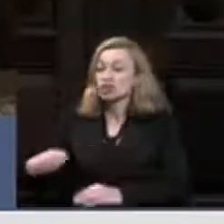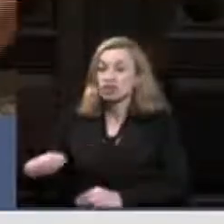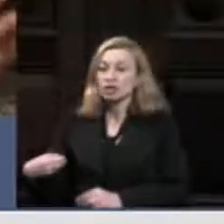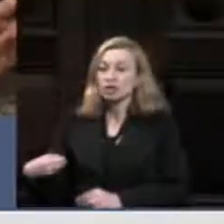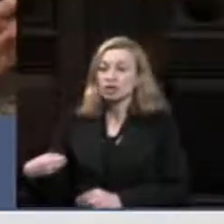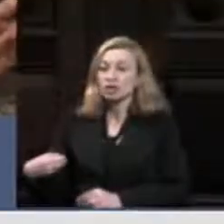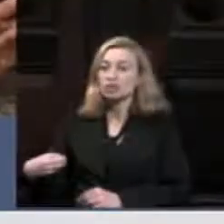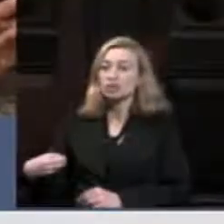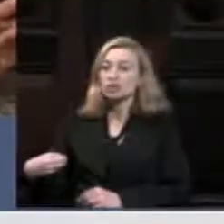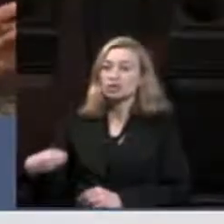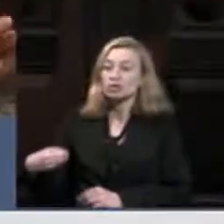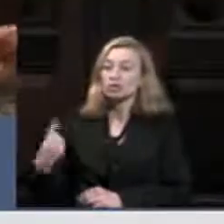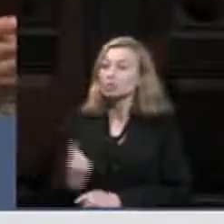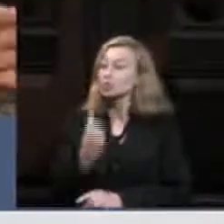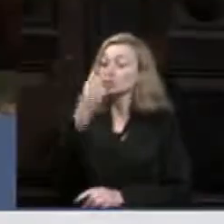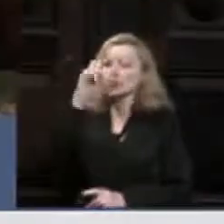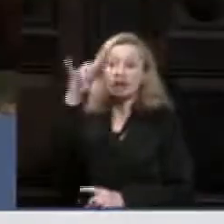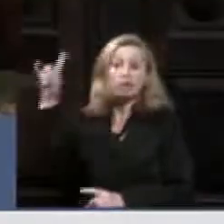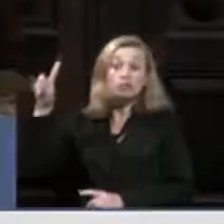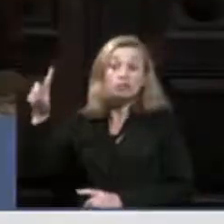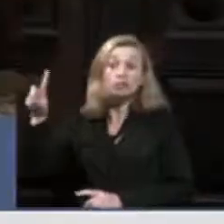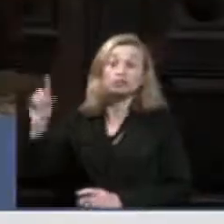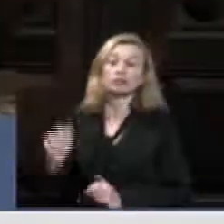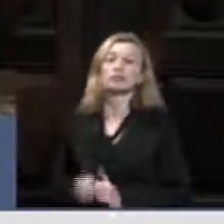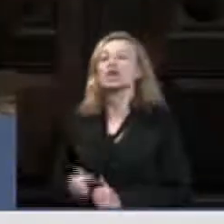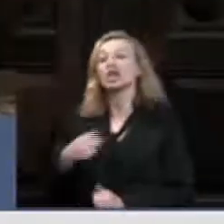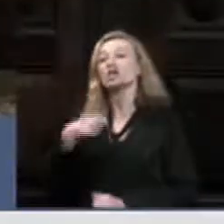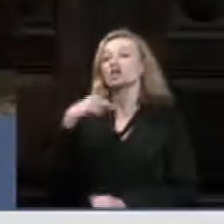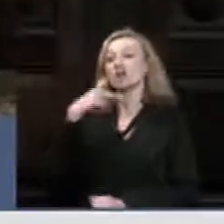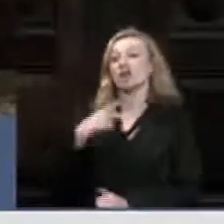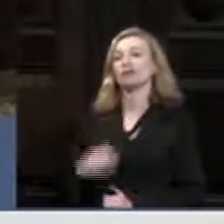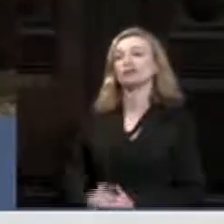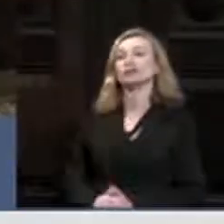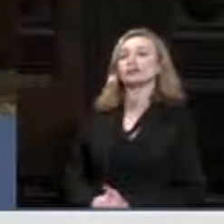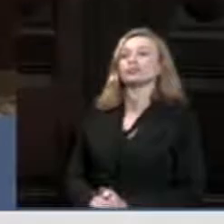do mesmo Deus. E eu estou dizendo isso